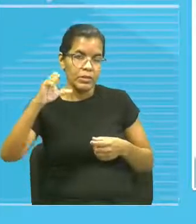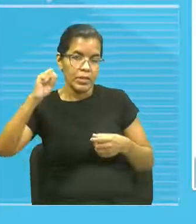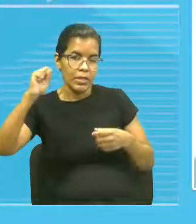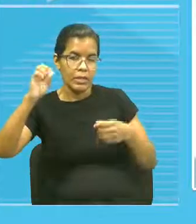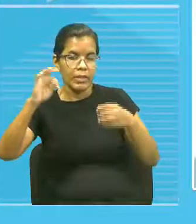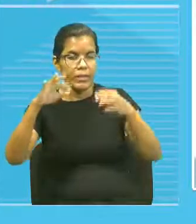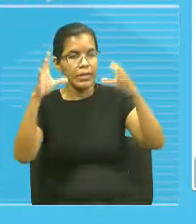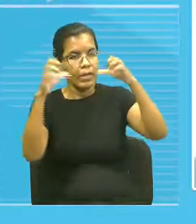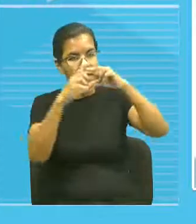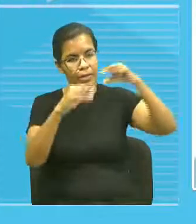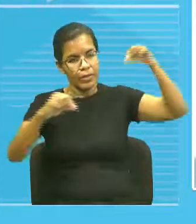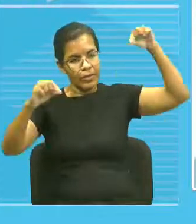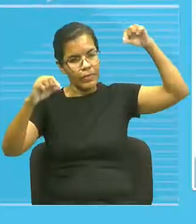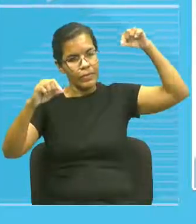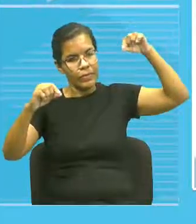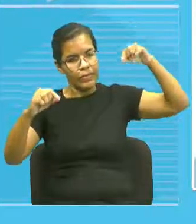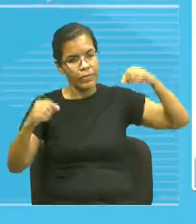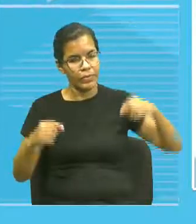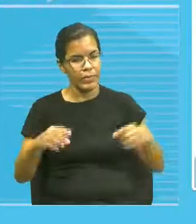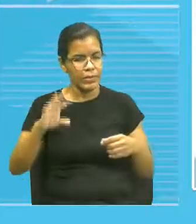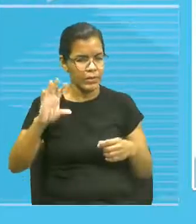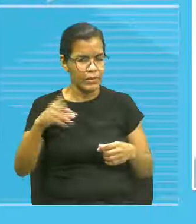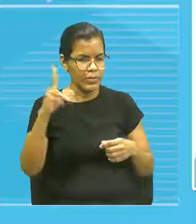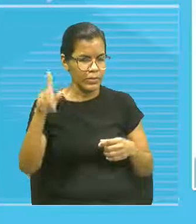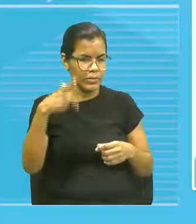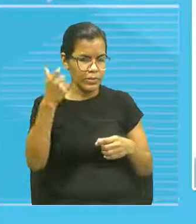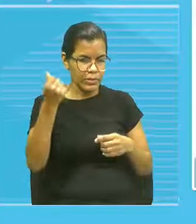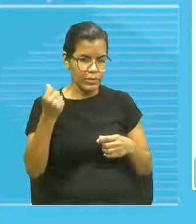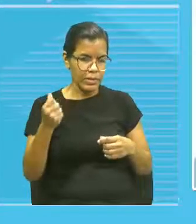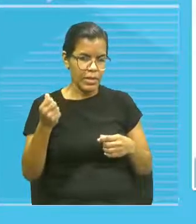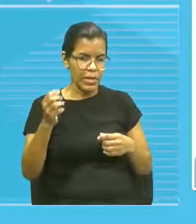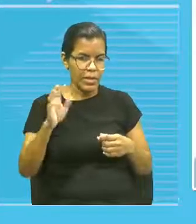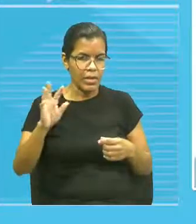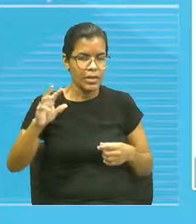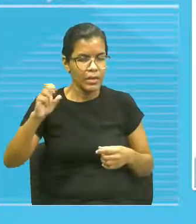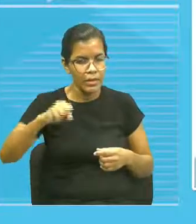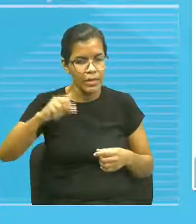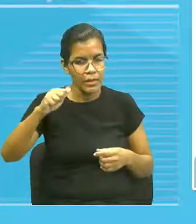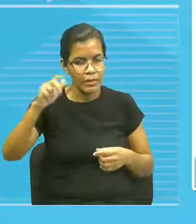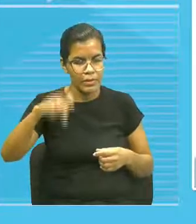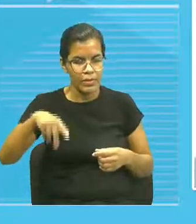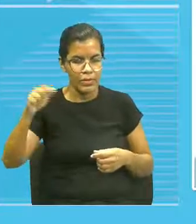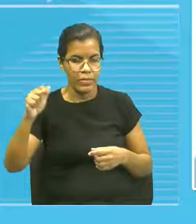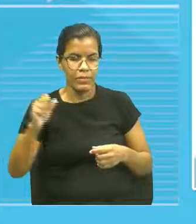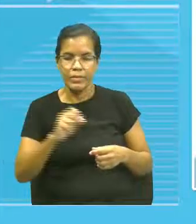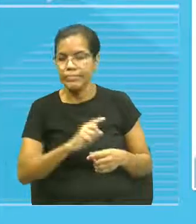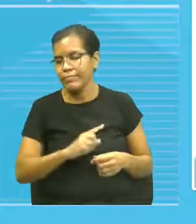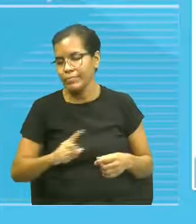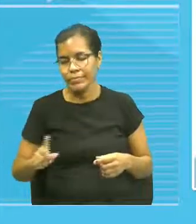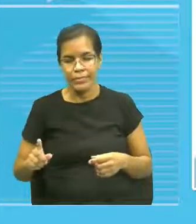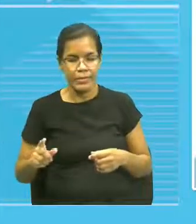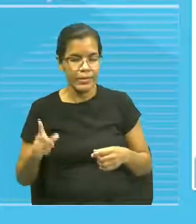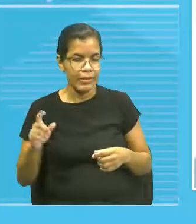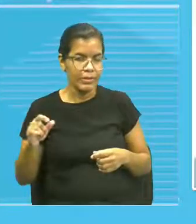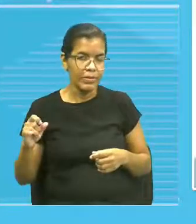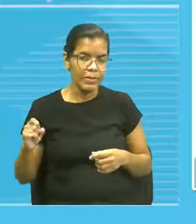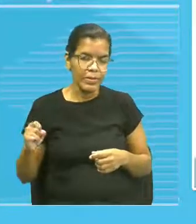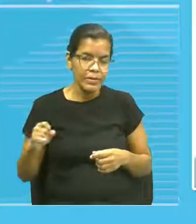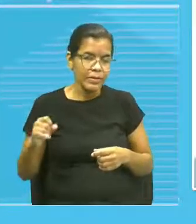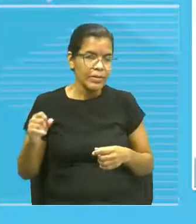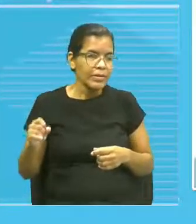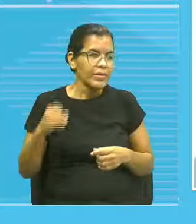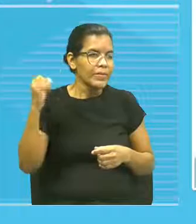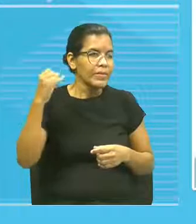do chá, não sei o quê. Não vai resolver, bebê. Não invente.